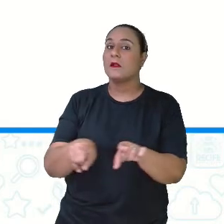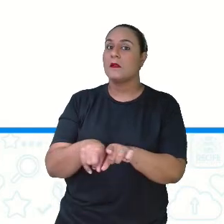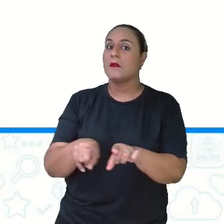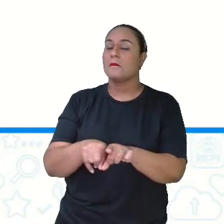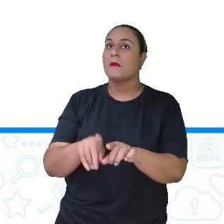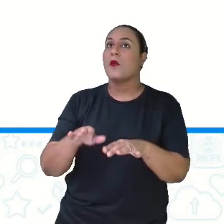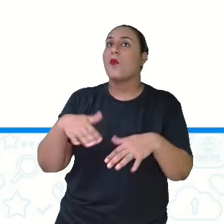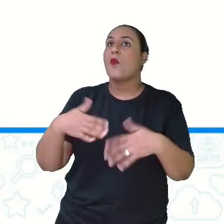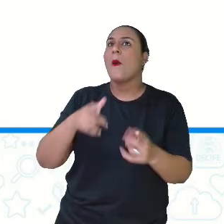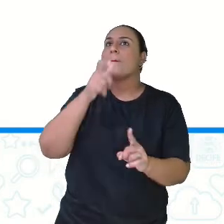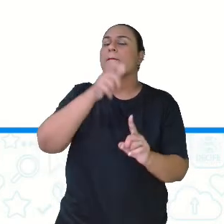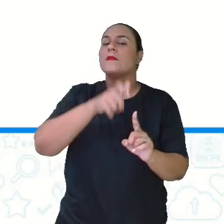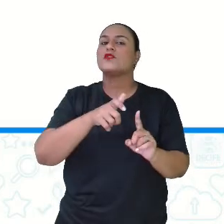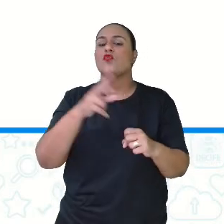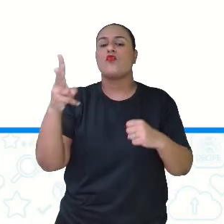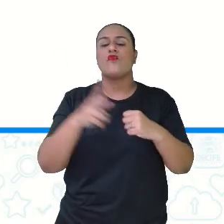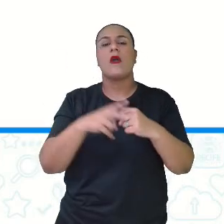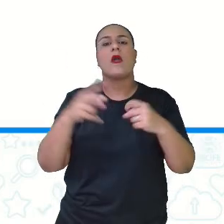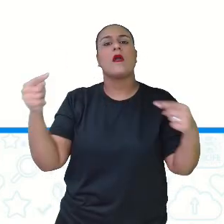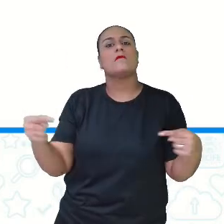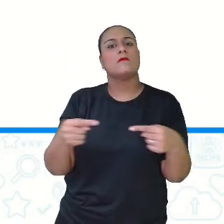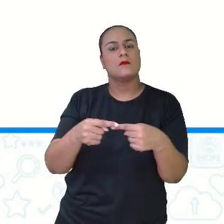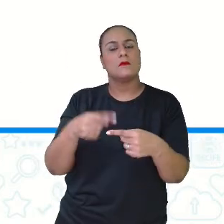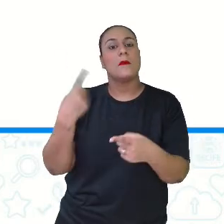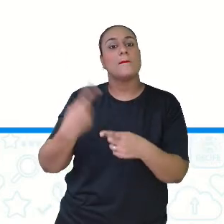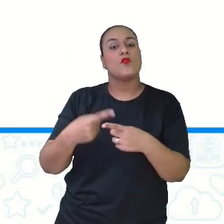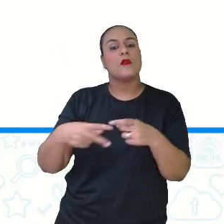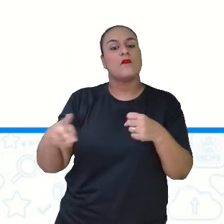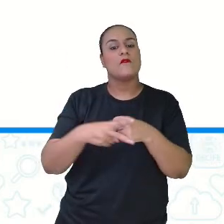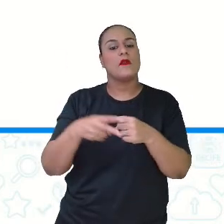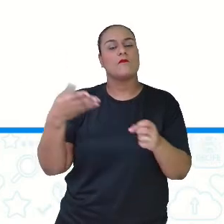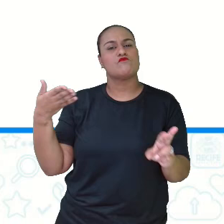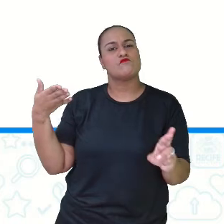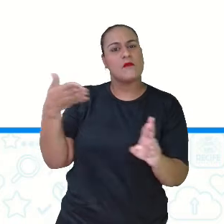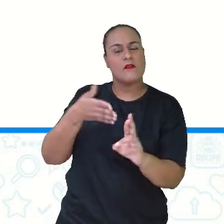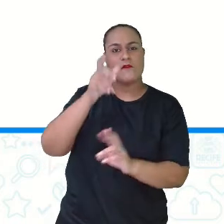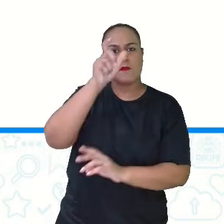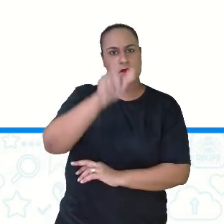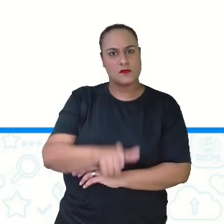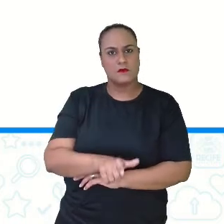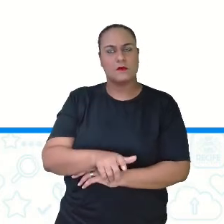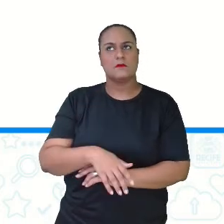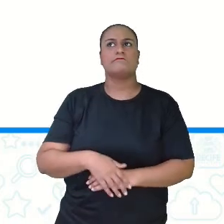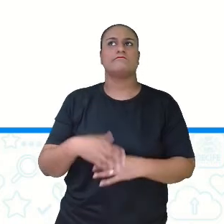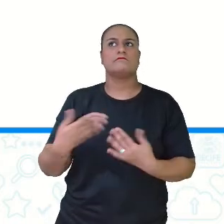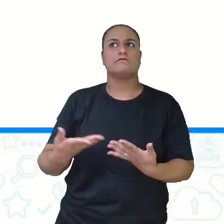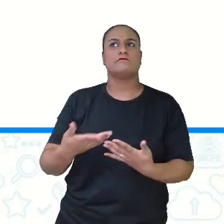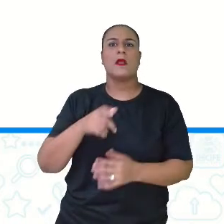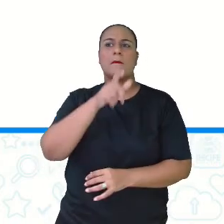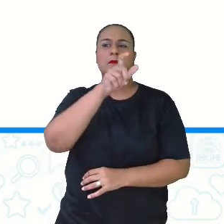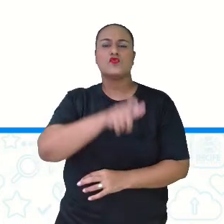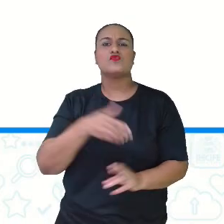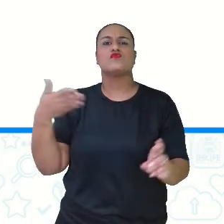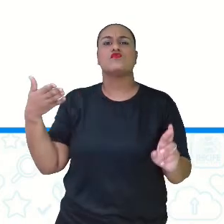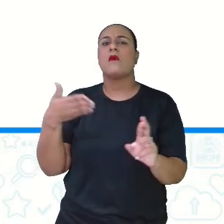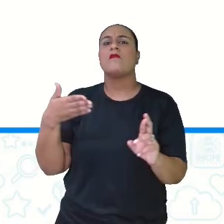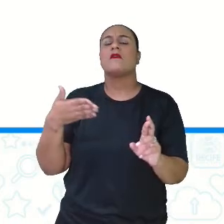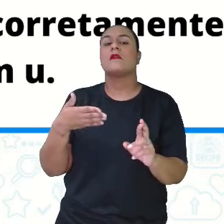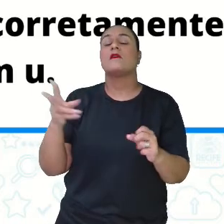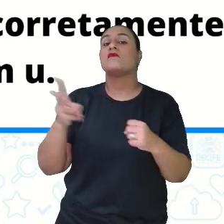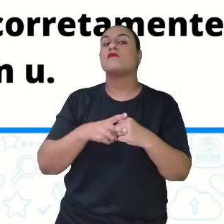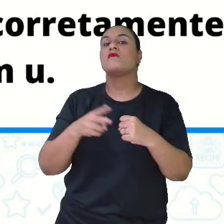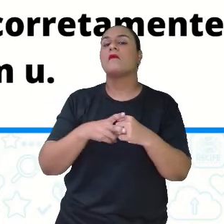do verbo, né? O verbo tem uma referência, se refere a alguém. Então, essa pessoa do verbo, quem é? A gente